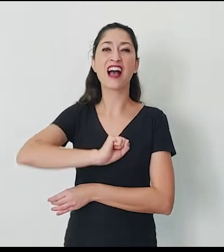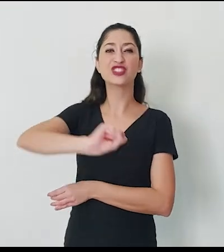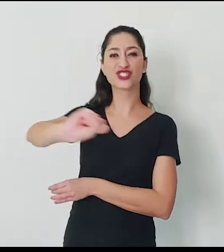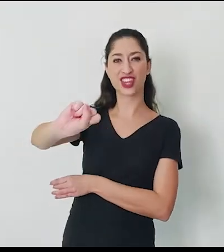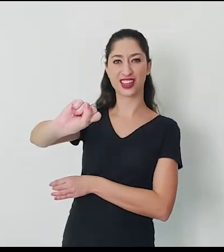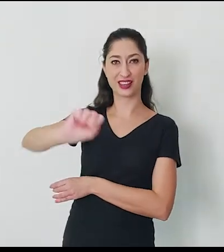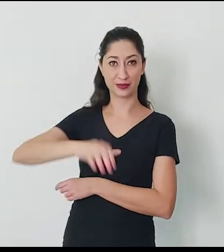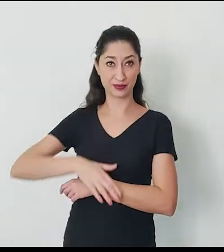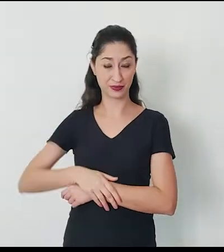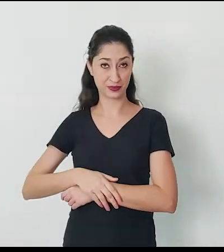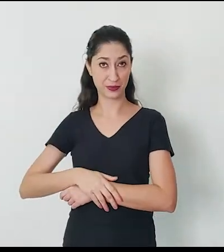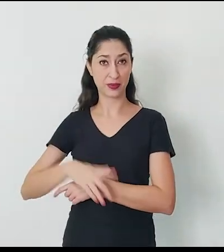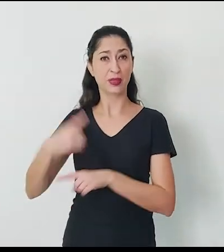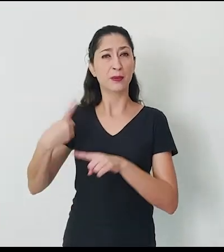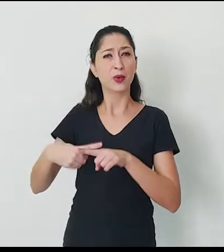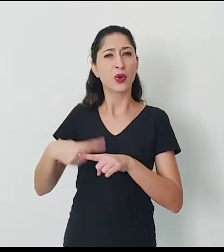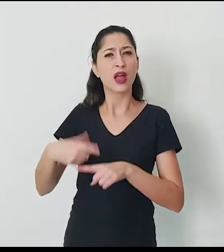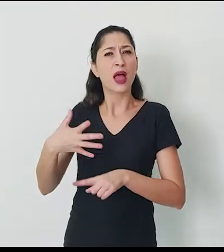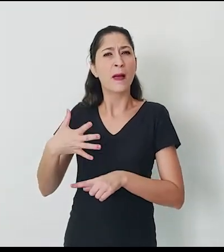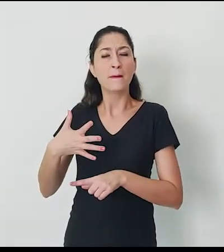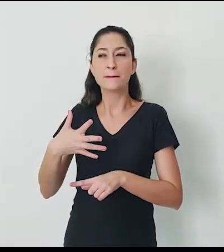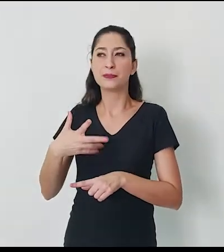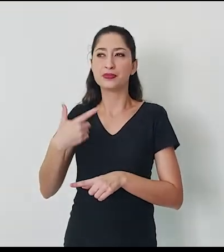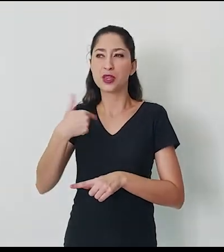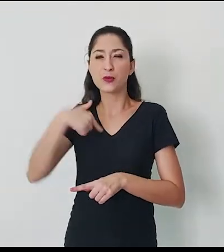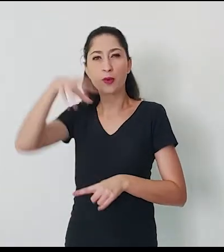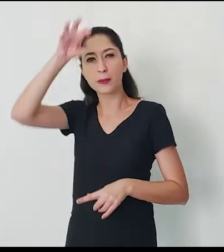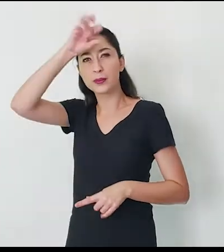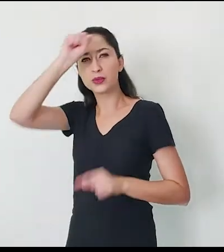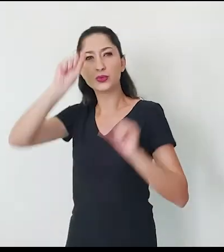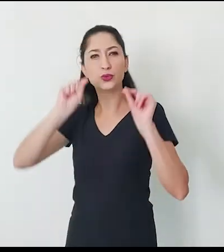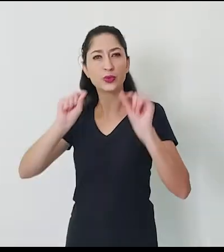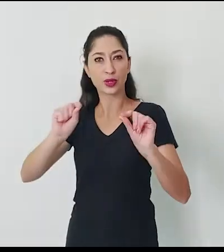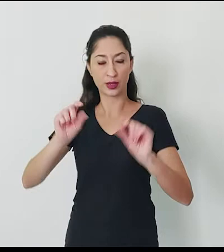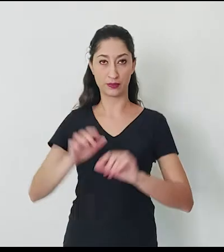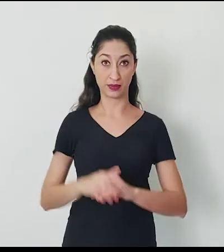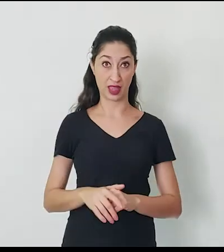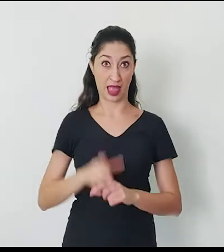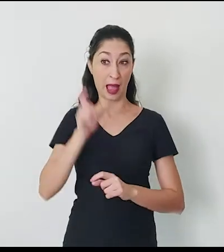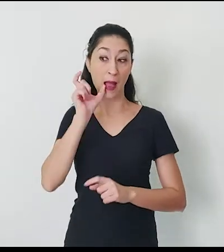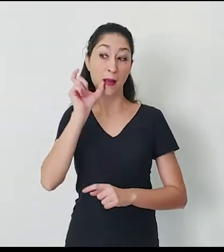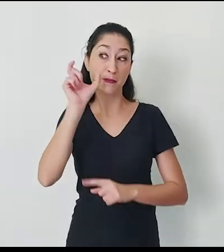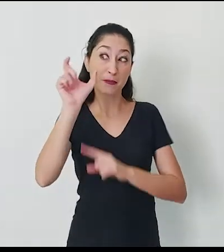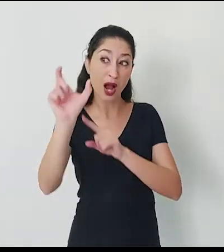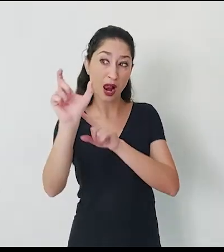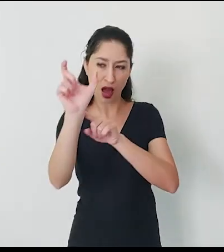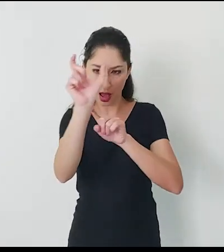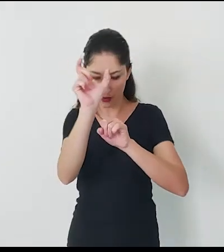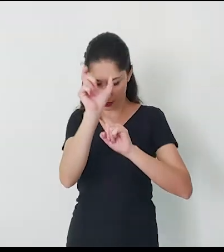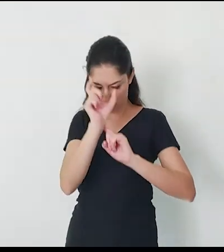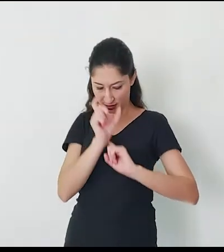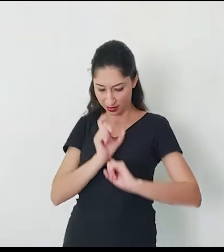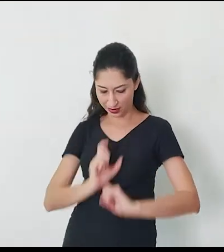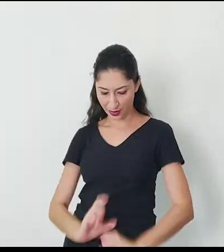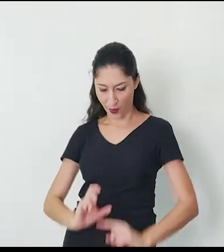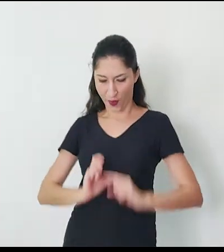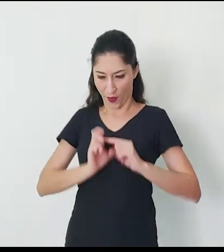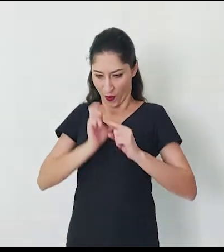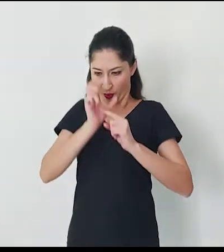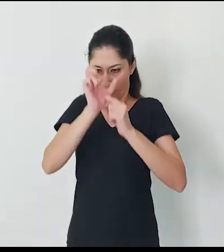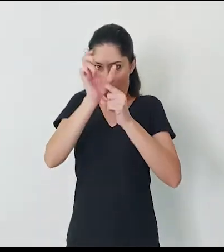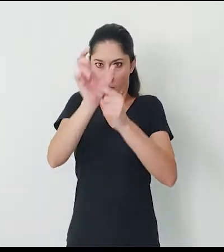trajetória, eu aprendi com o menino Jazz que a palavra, ela deve perpassar pelo nosso corpo. Eu gosto muito desse